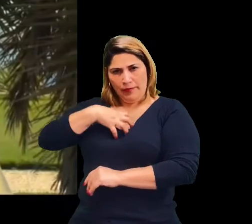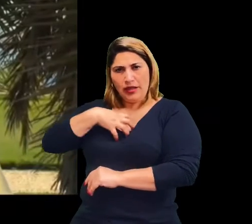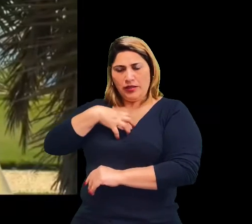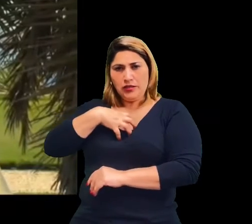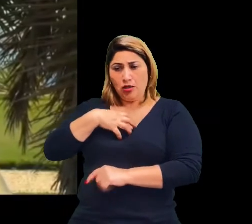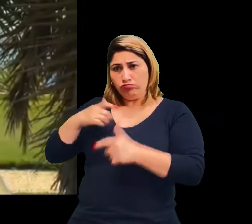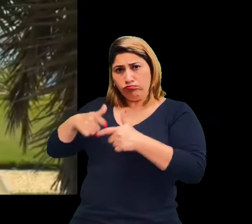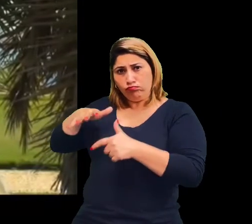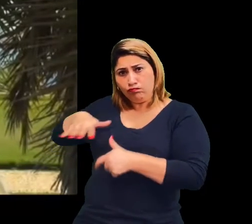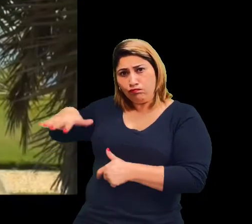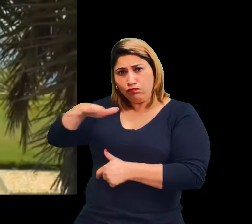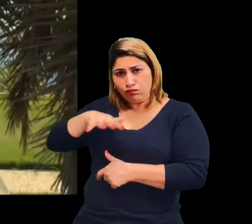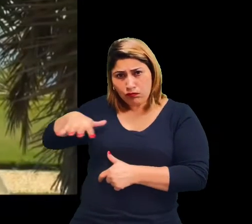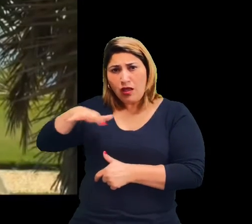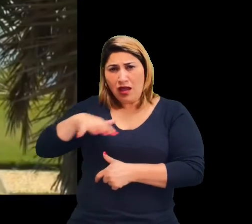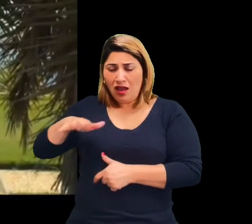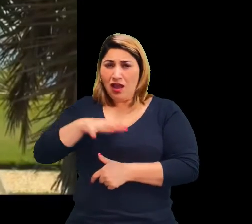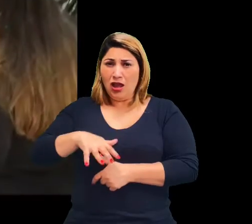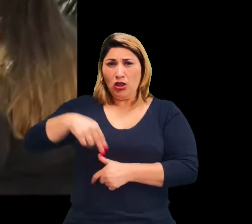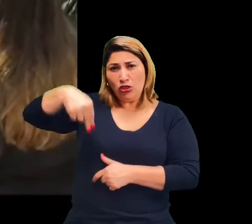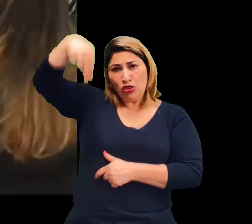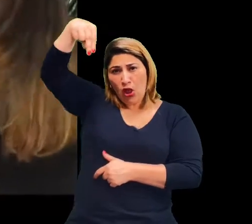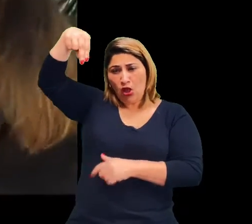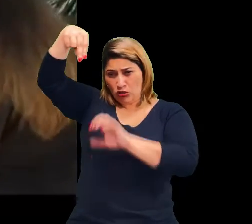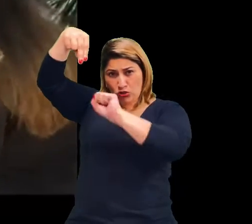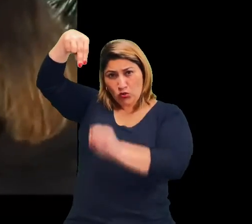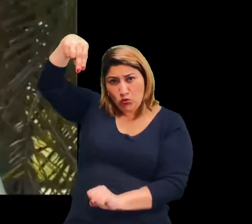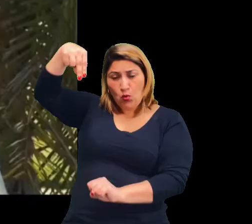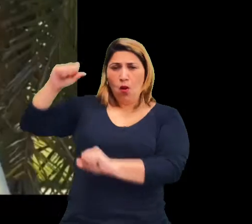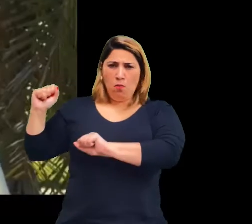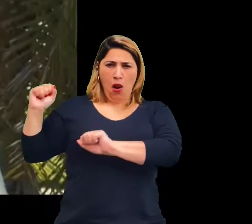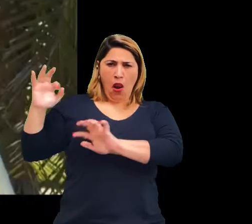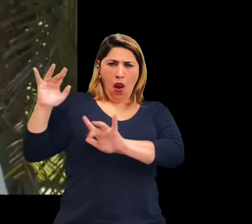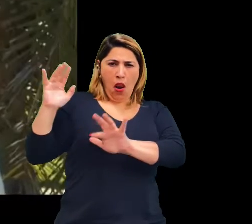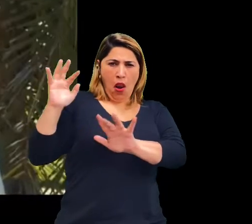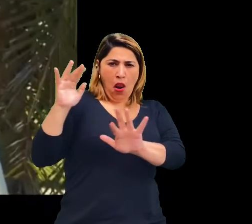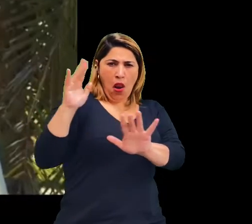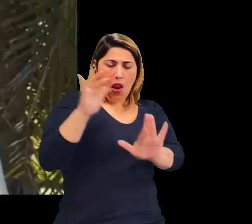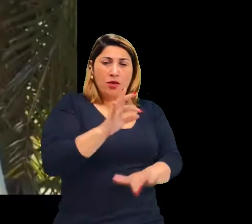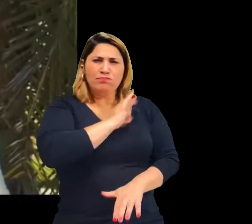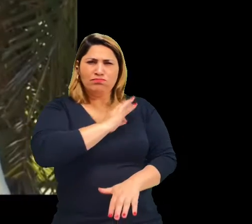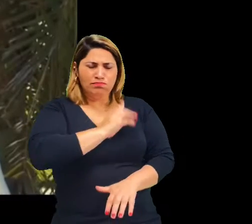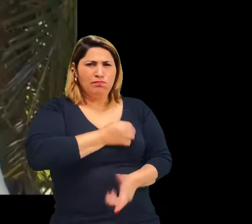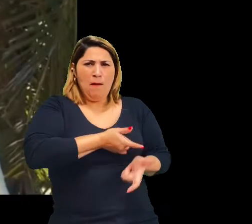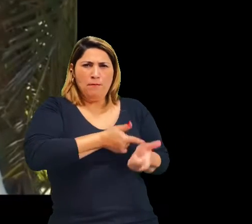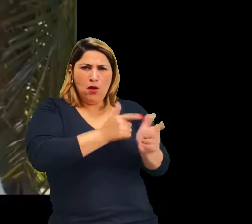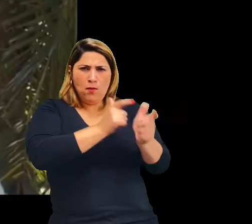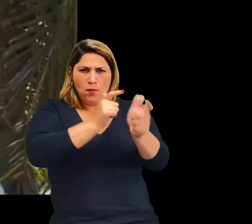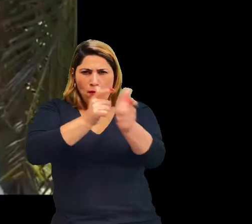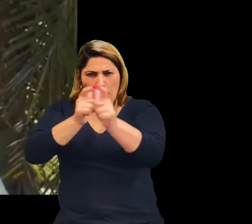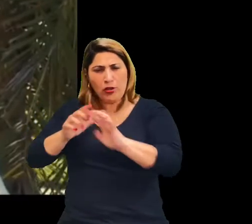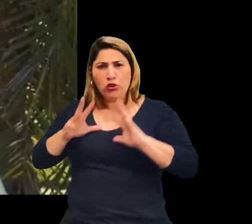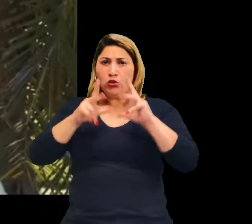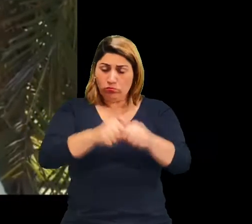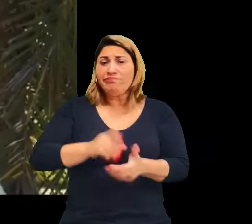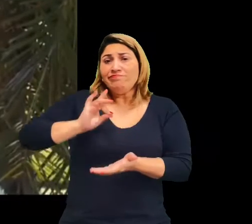e do município de Porto Seguro, ou seja, tanto ao norte quanto ao sul. Os policiais mataram mesmo, né? Policiais mataram mesmo, essa é uma verdade. Quer dizer,